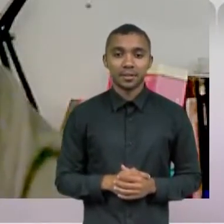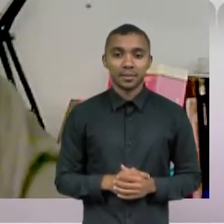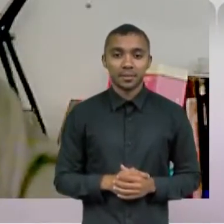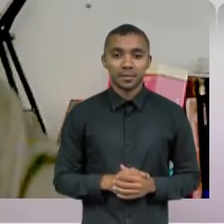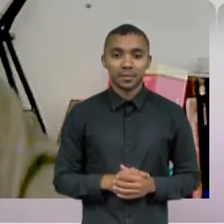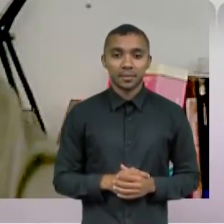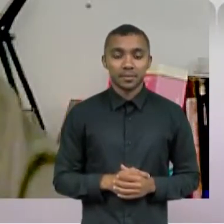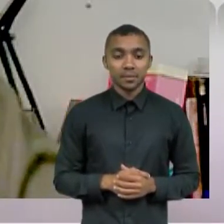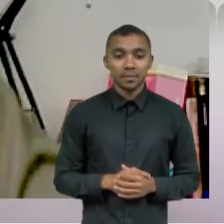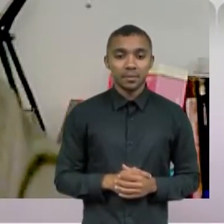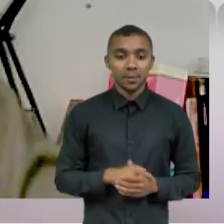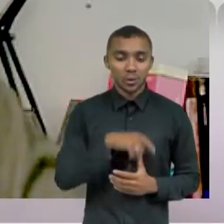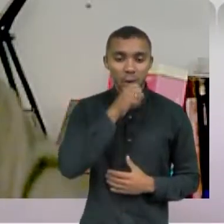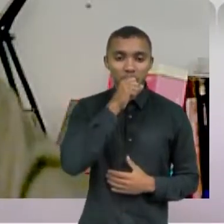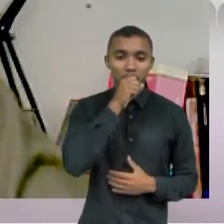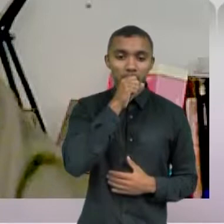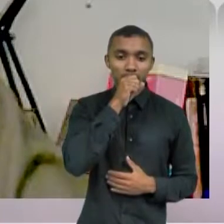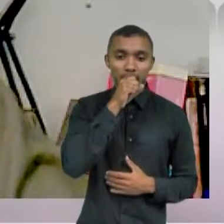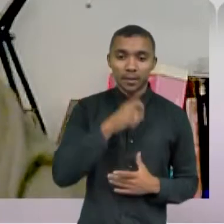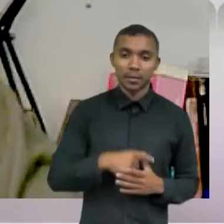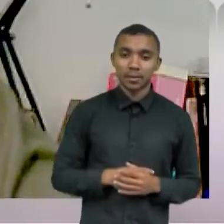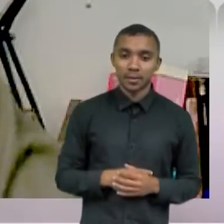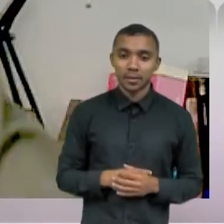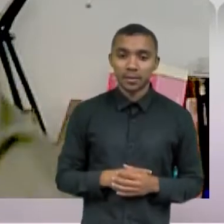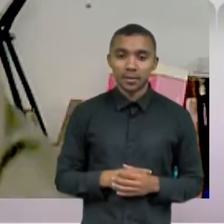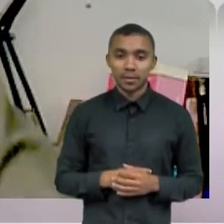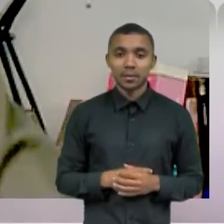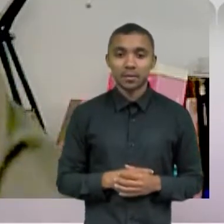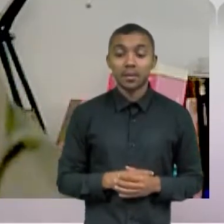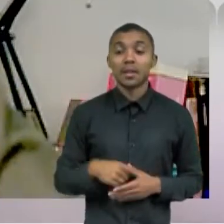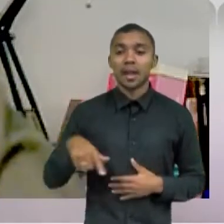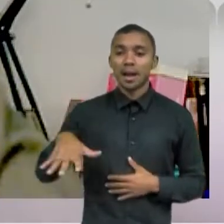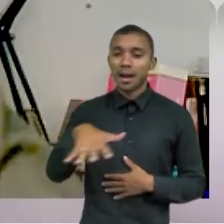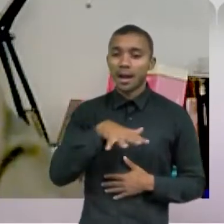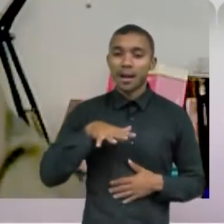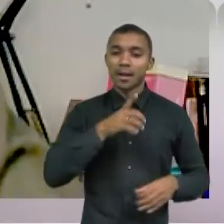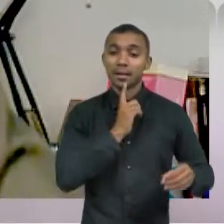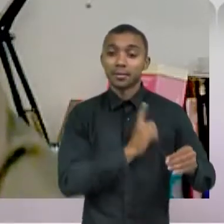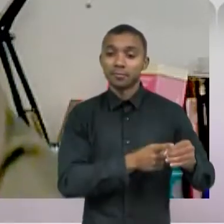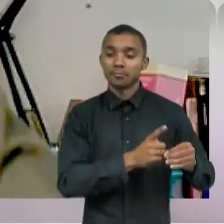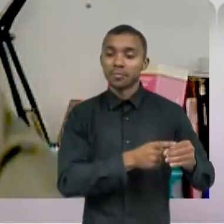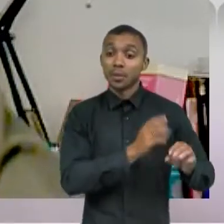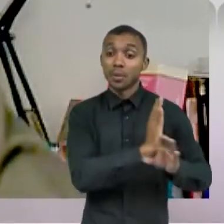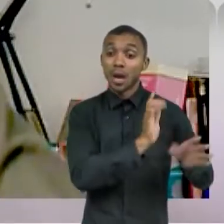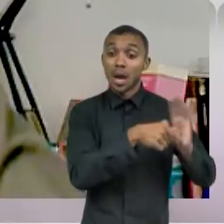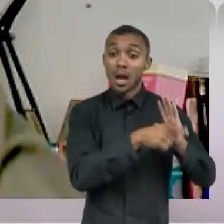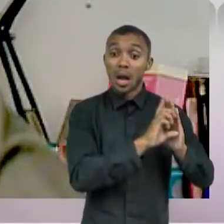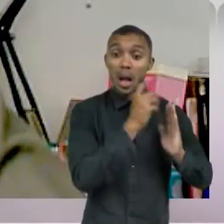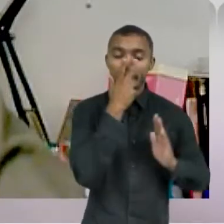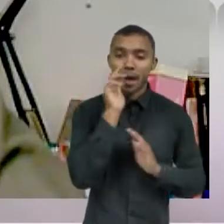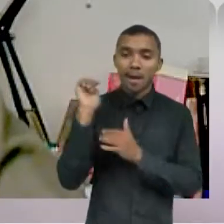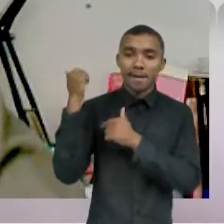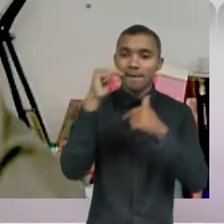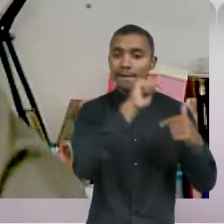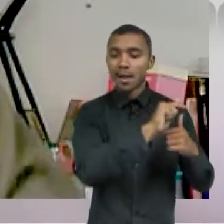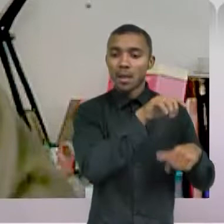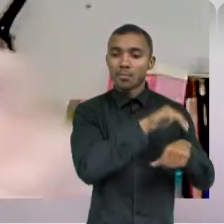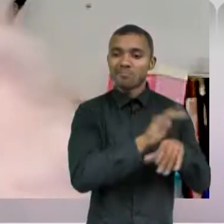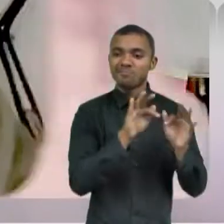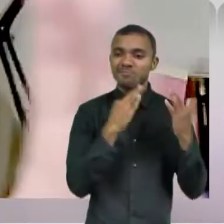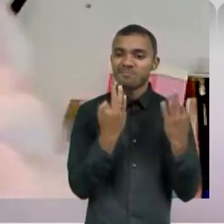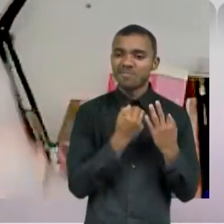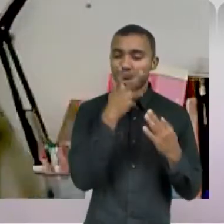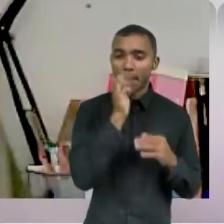nobres, não tinham aquela nobreza agrária, né, rural. Então, eles romperam ali, tiveram que romper uma série